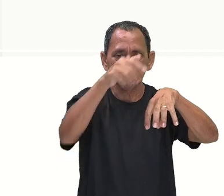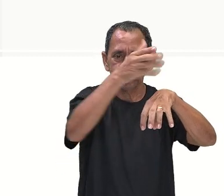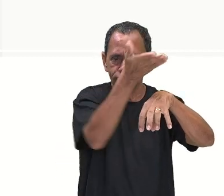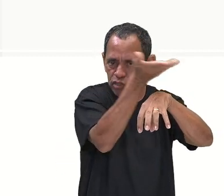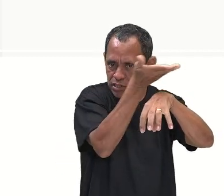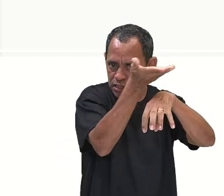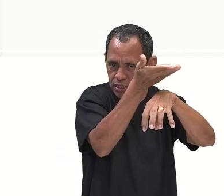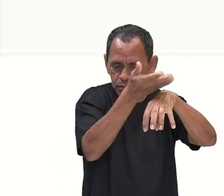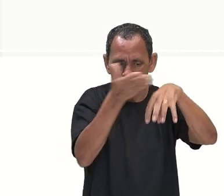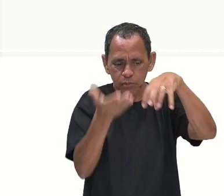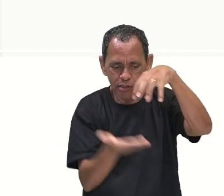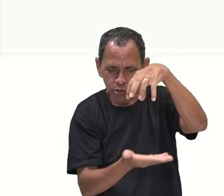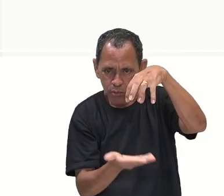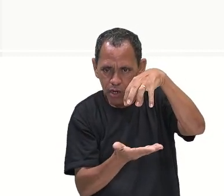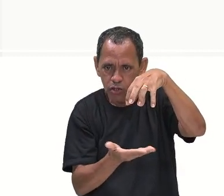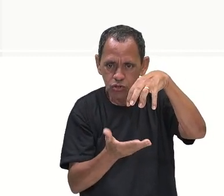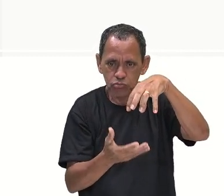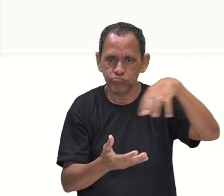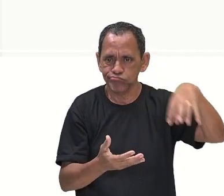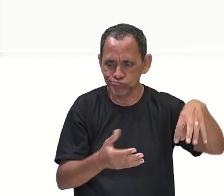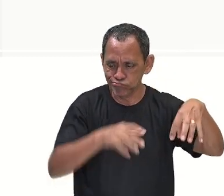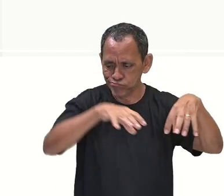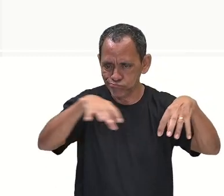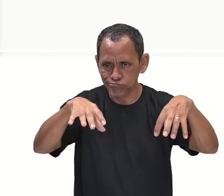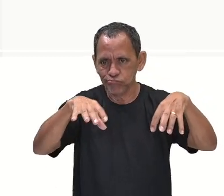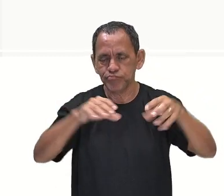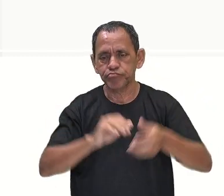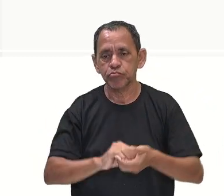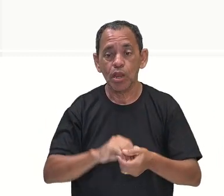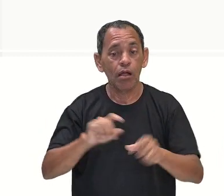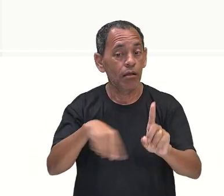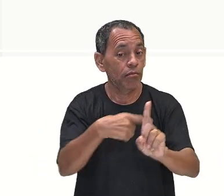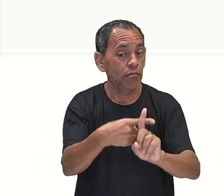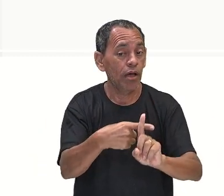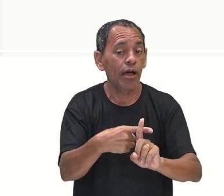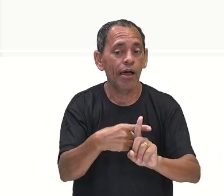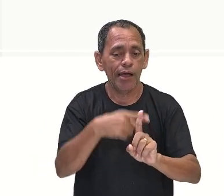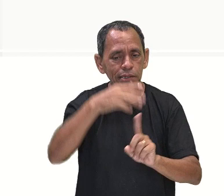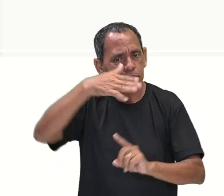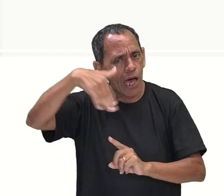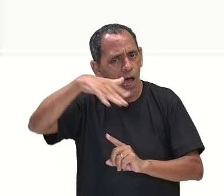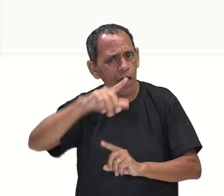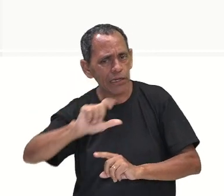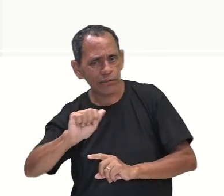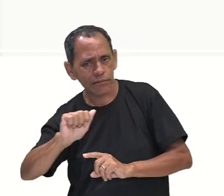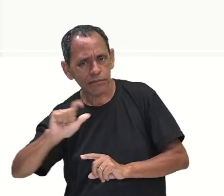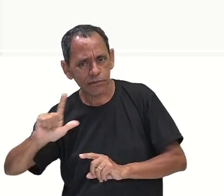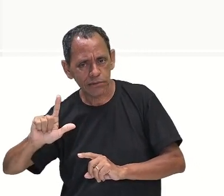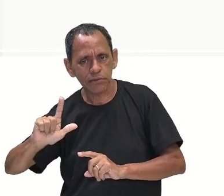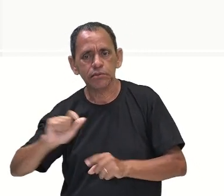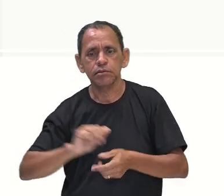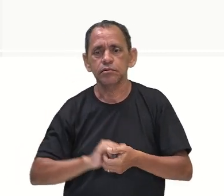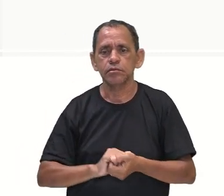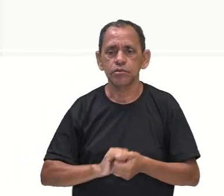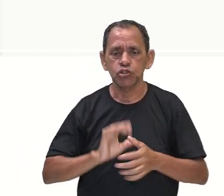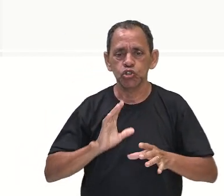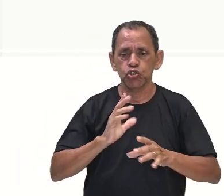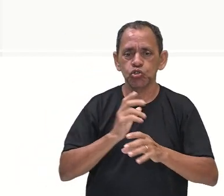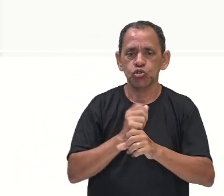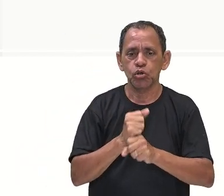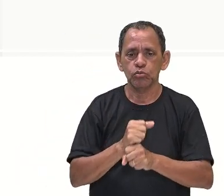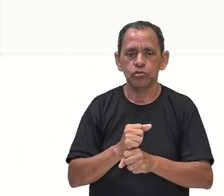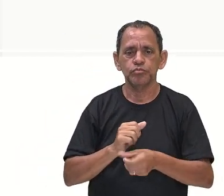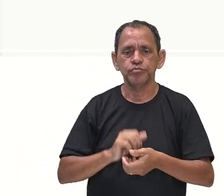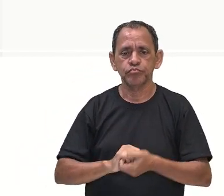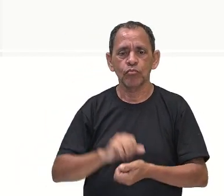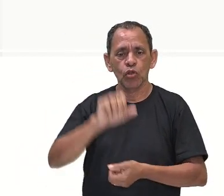π, né, que foi o resultado, mais a área lateral, que foi 6π, somando os dois, 8π centímetros